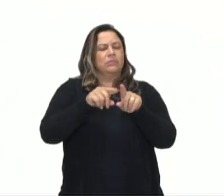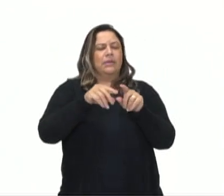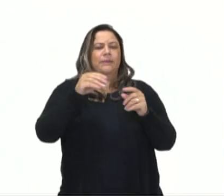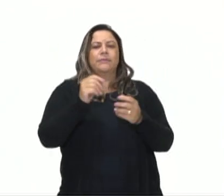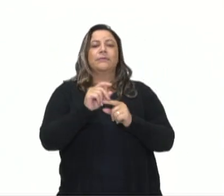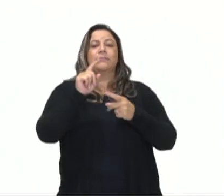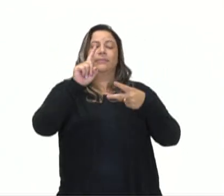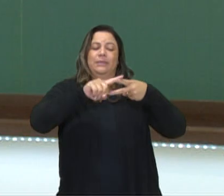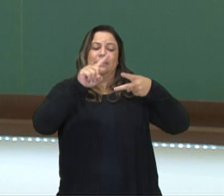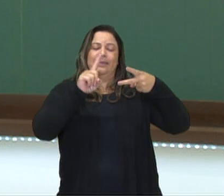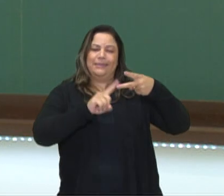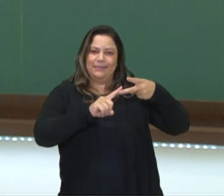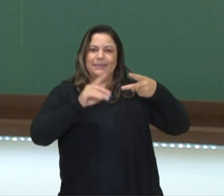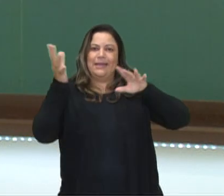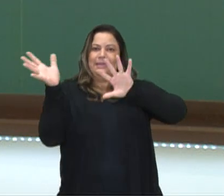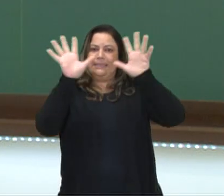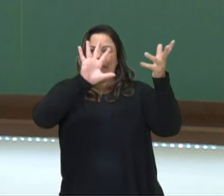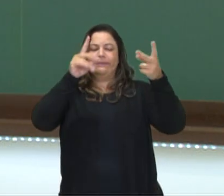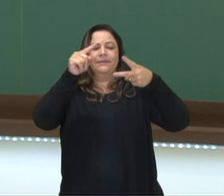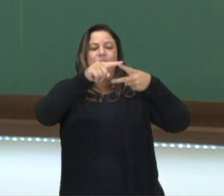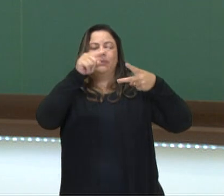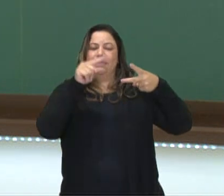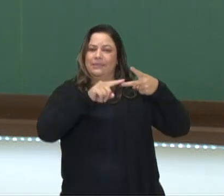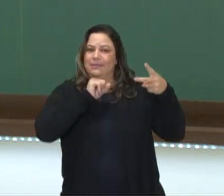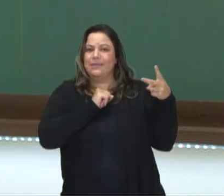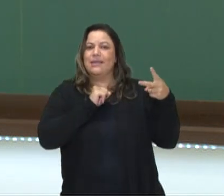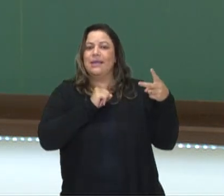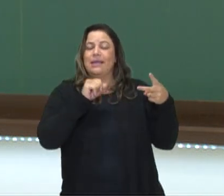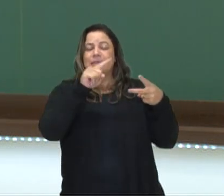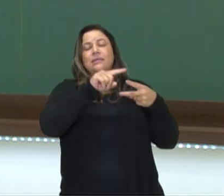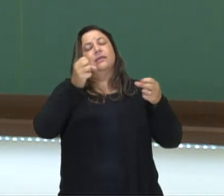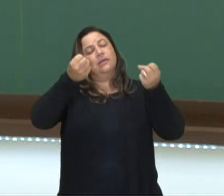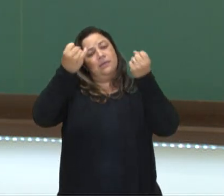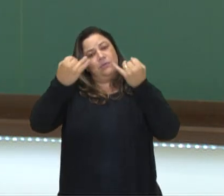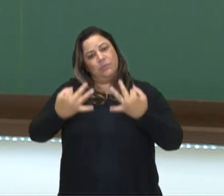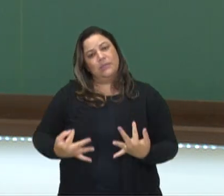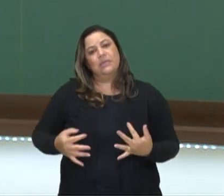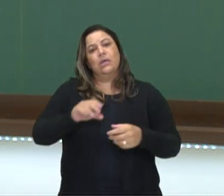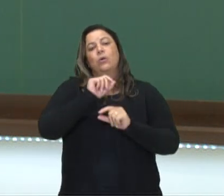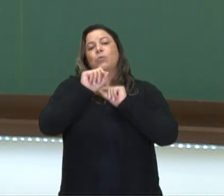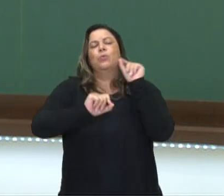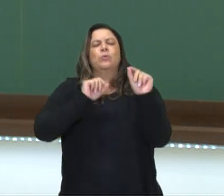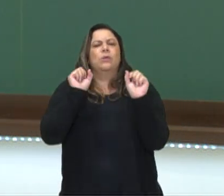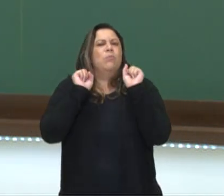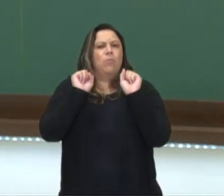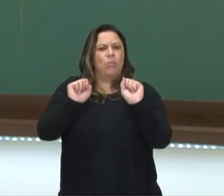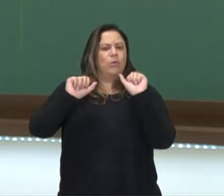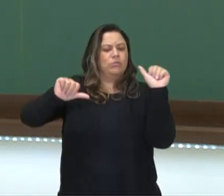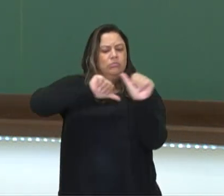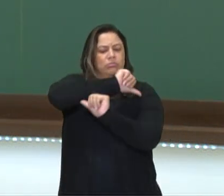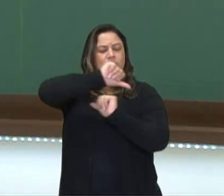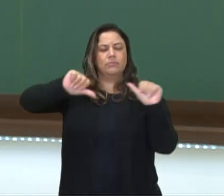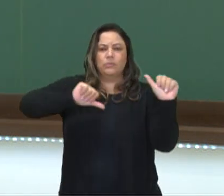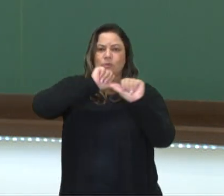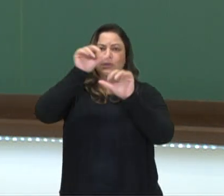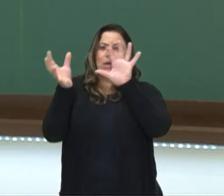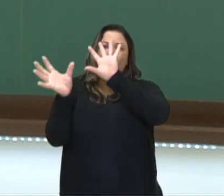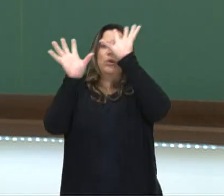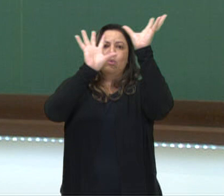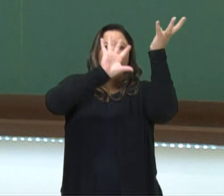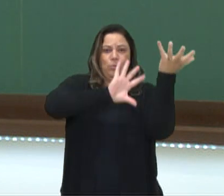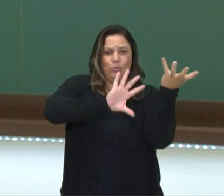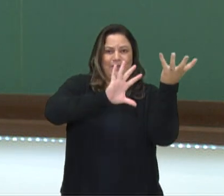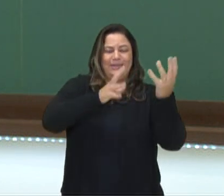no El Niño e Laninha. Então nós falamos um pouquinho de quais são as causas naturais que podem resultar em modificações climáticas, como